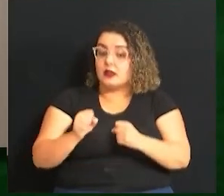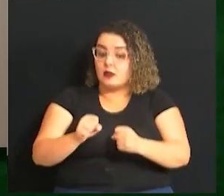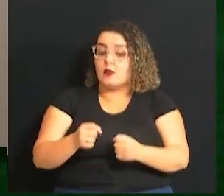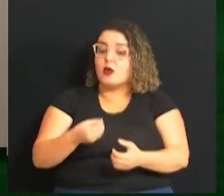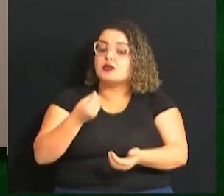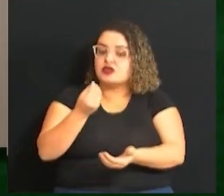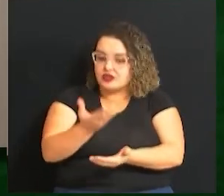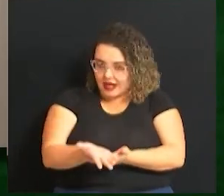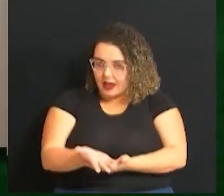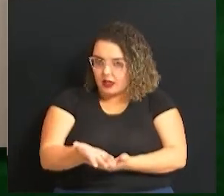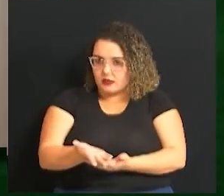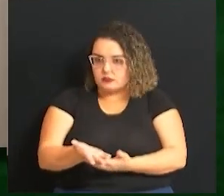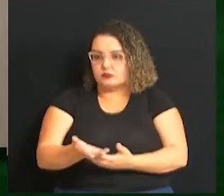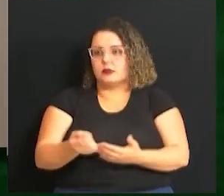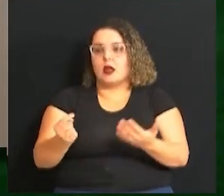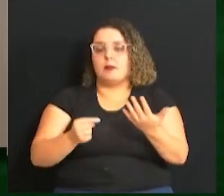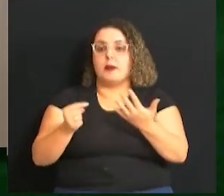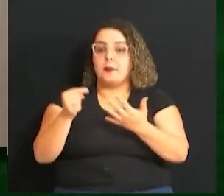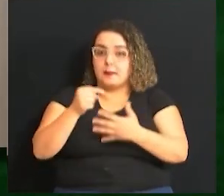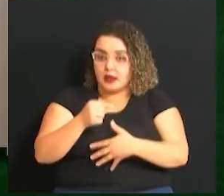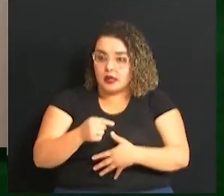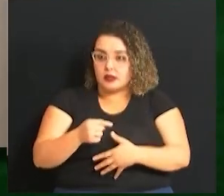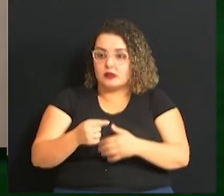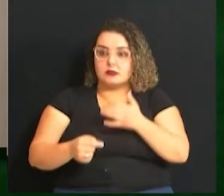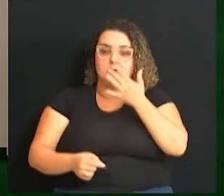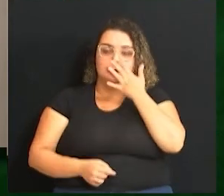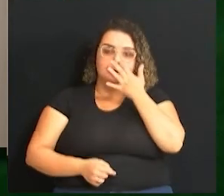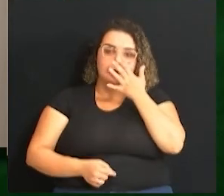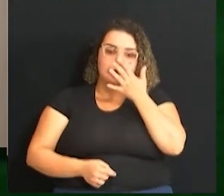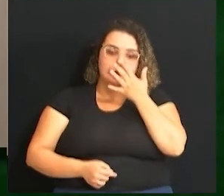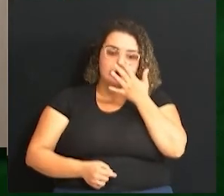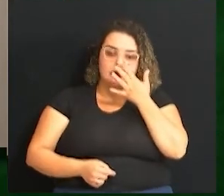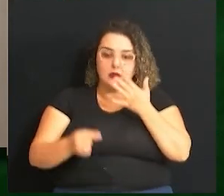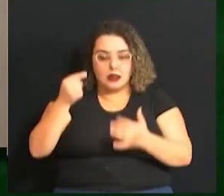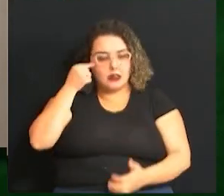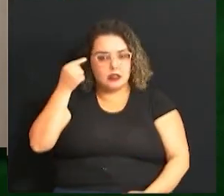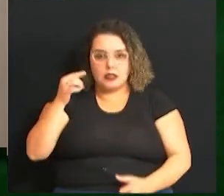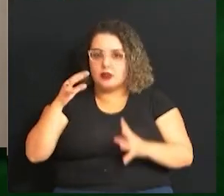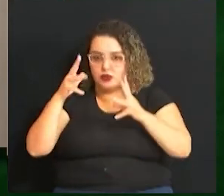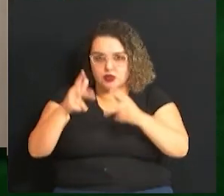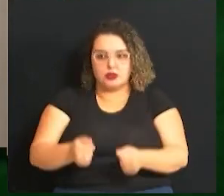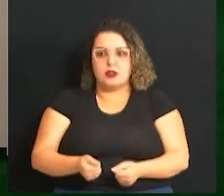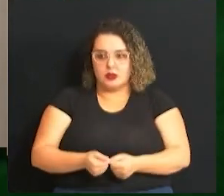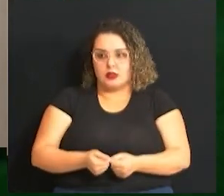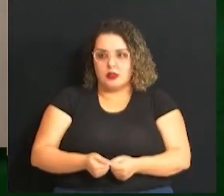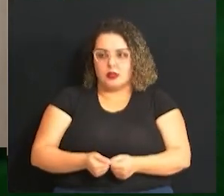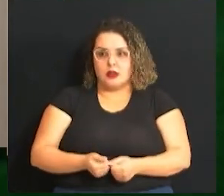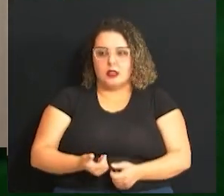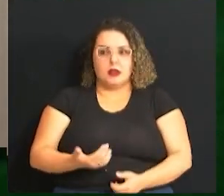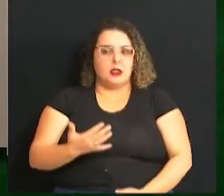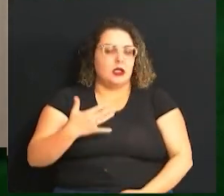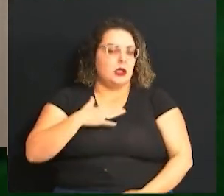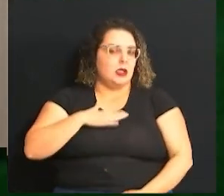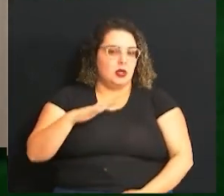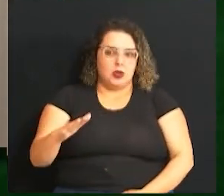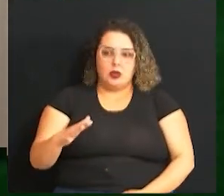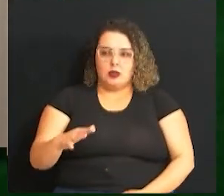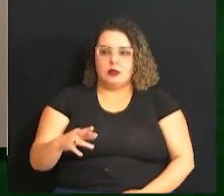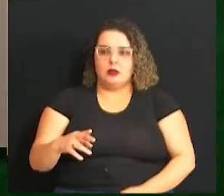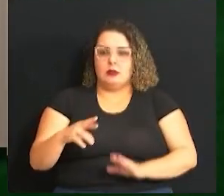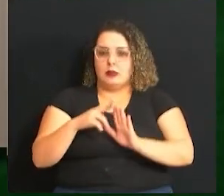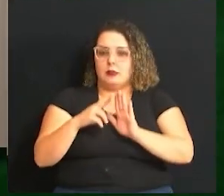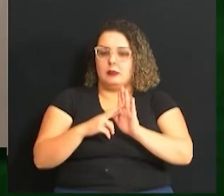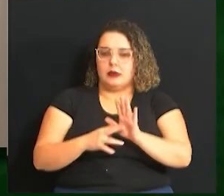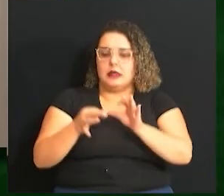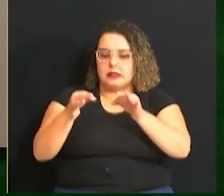tá? E aí, um critério que a gente coloca, mas isso é em linhas gerais, porque como você disse, eu não gosto muito de